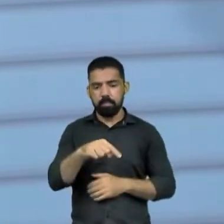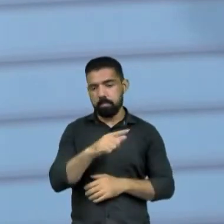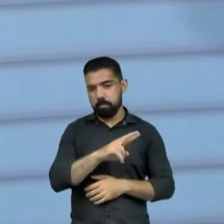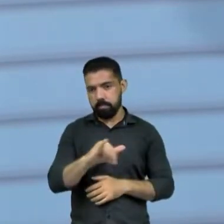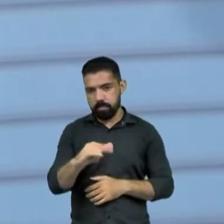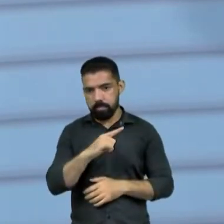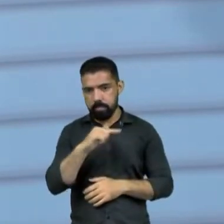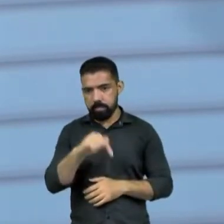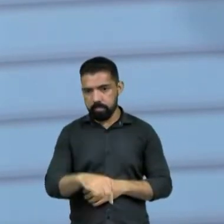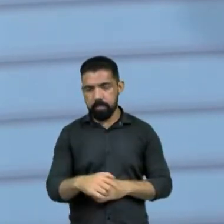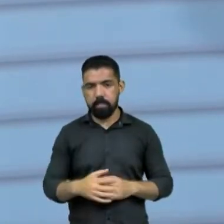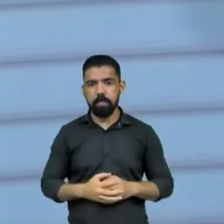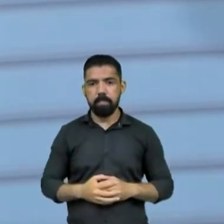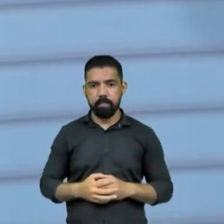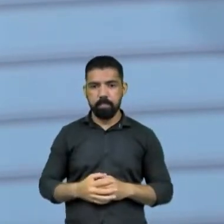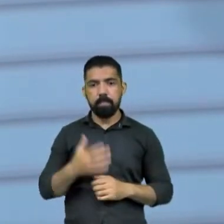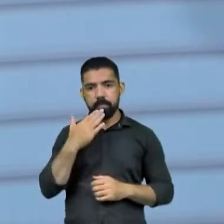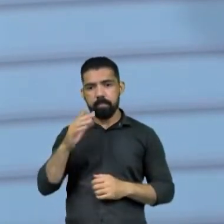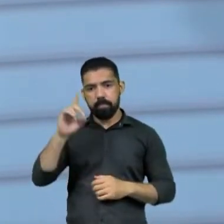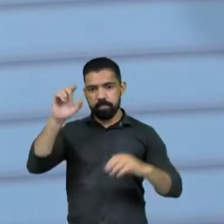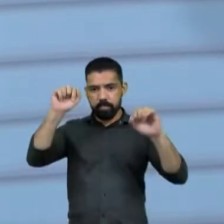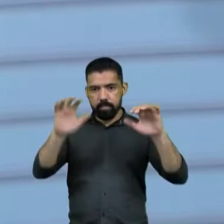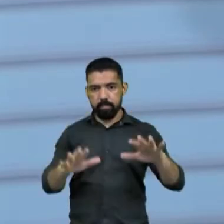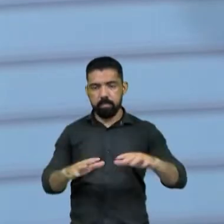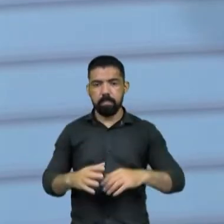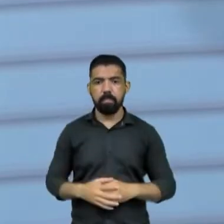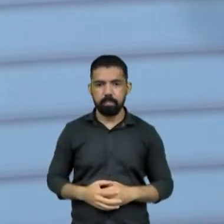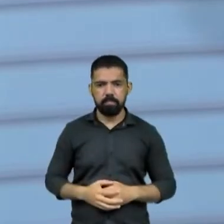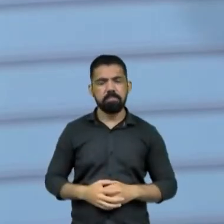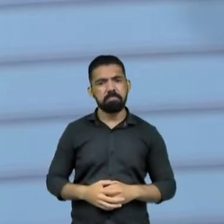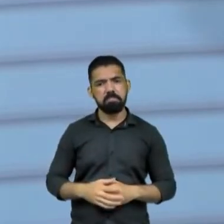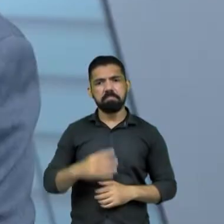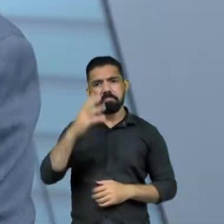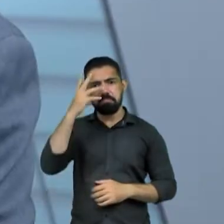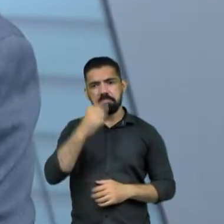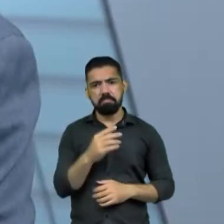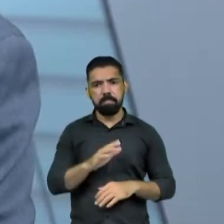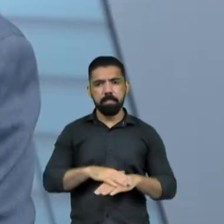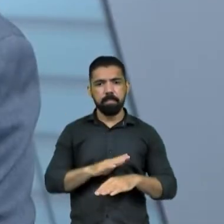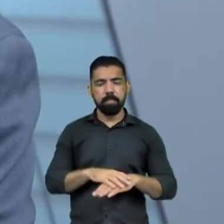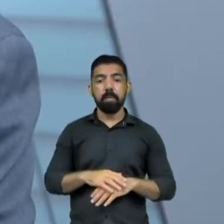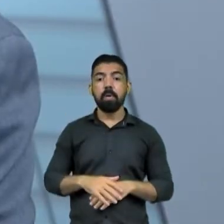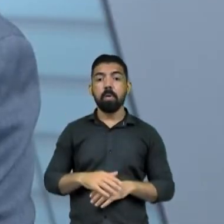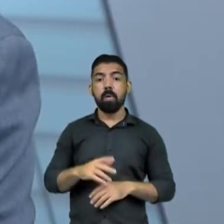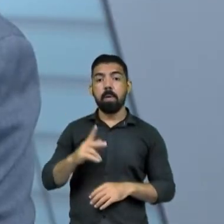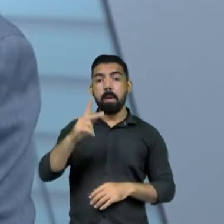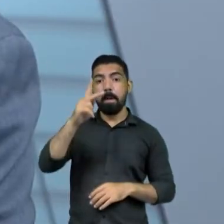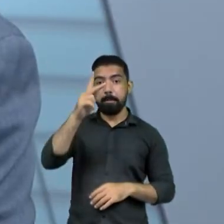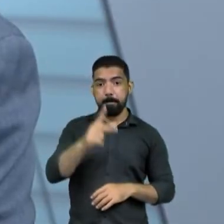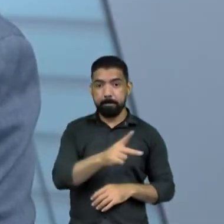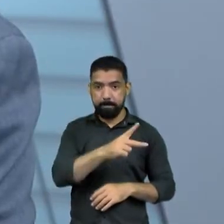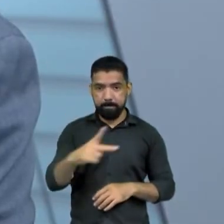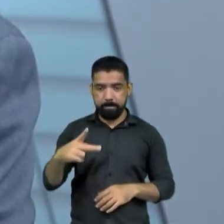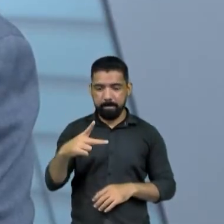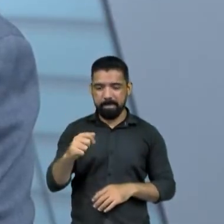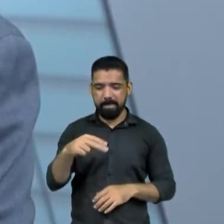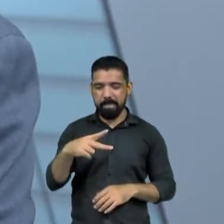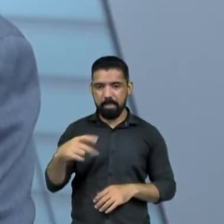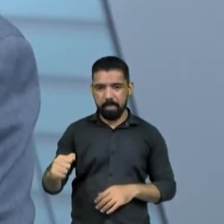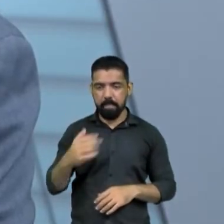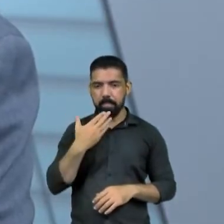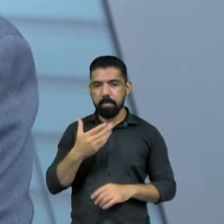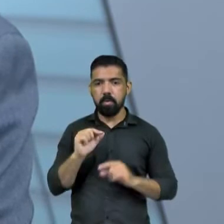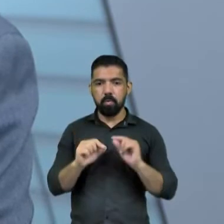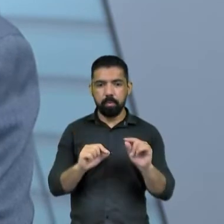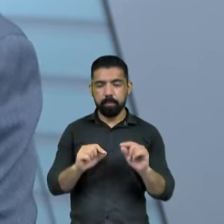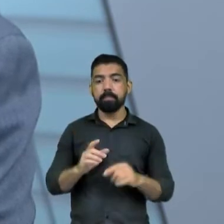né Nós vamos orar e pedir a Deus que abençoe eu achei muito lindo o Papa pedir uma trégua para oração da sexta-feira Santa na